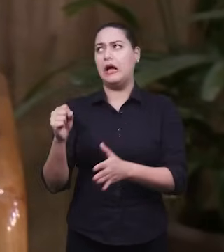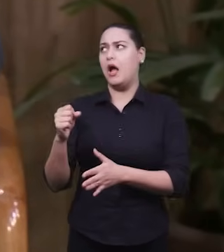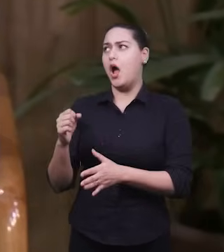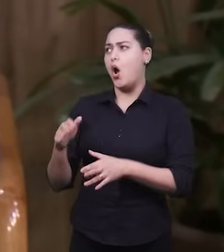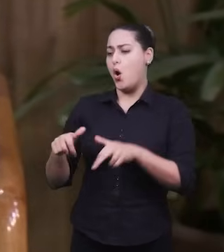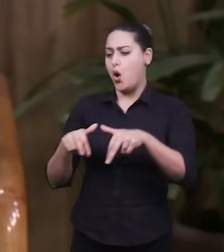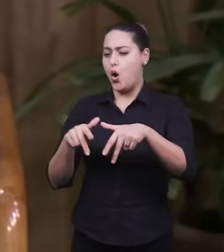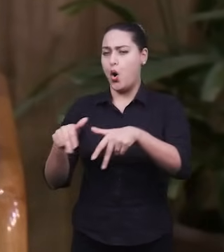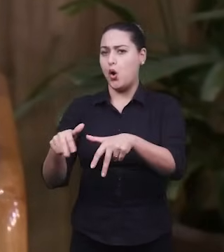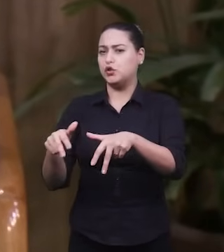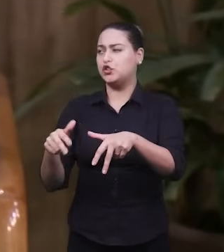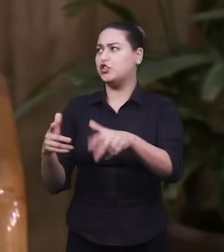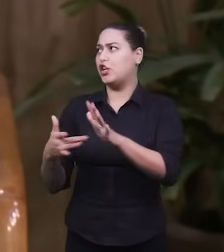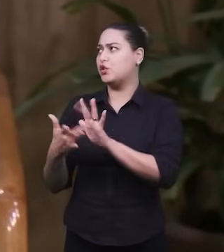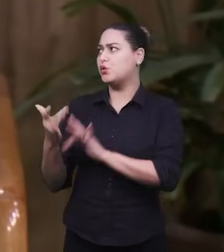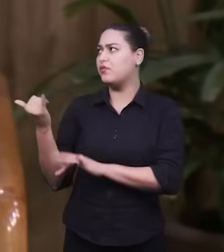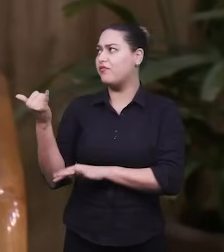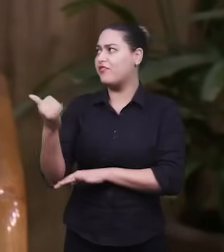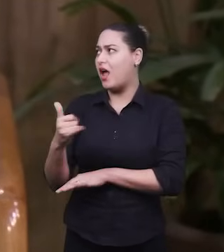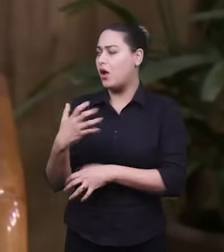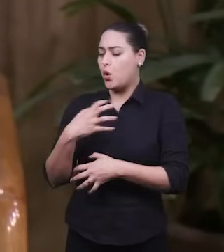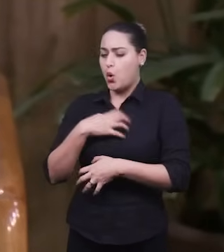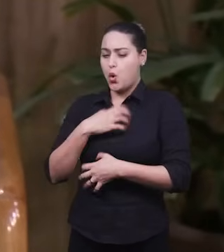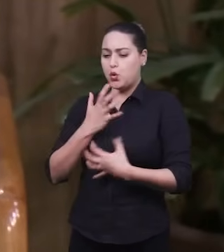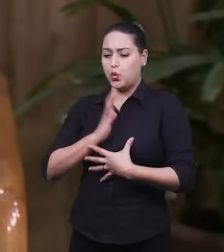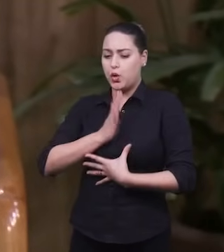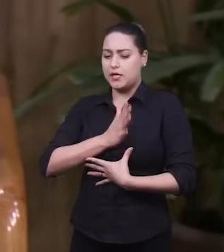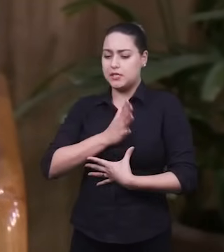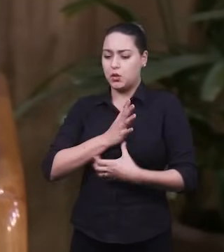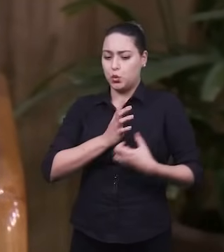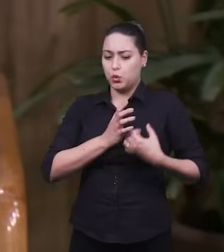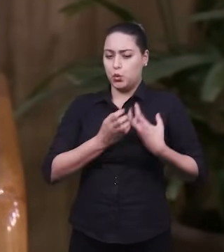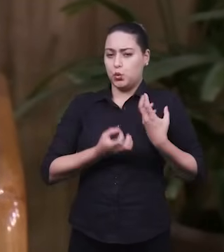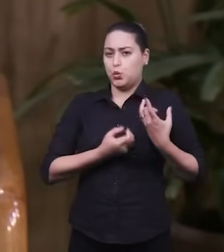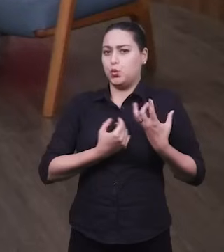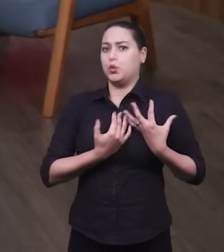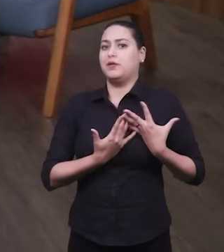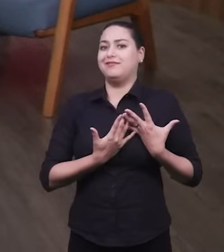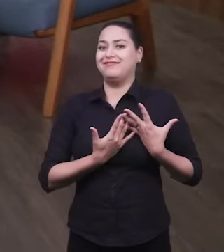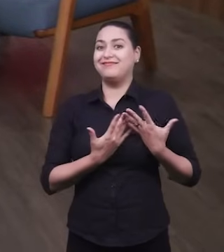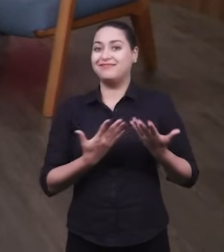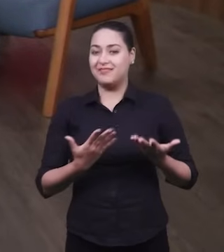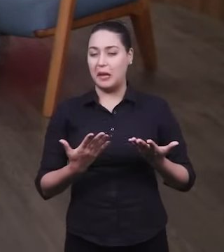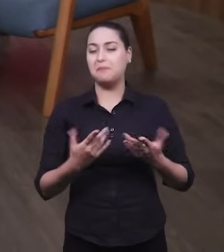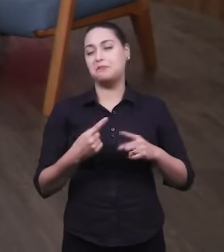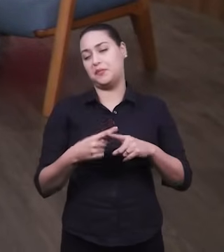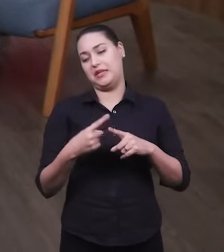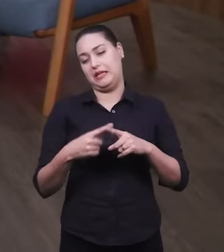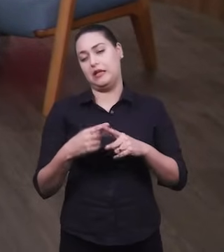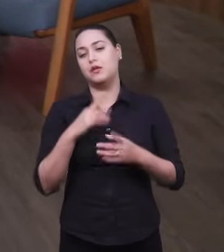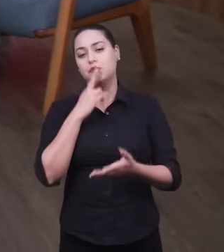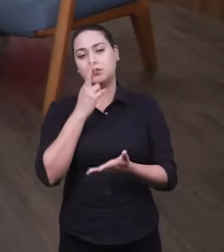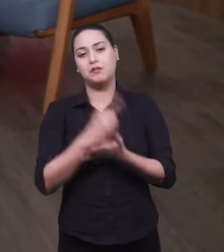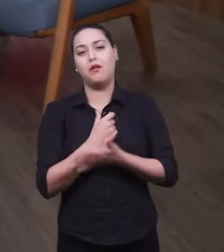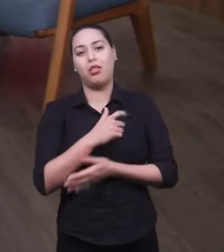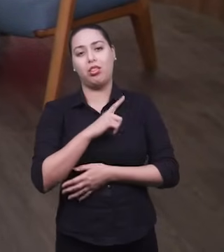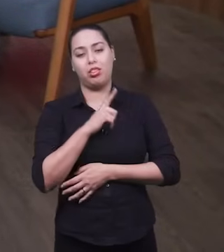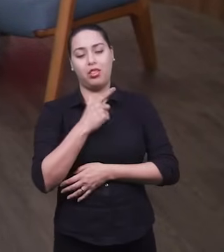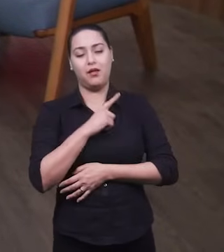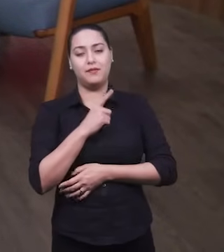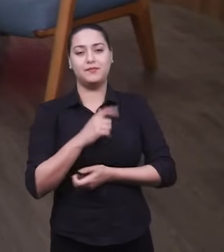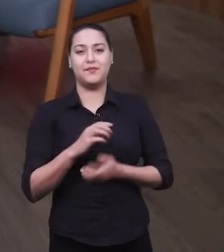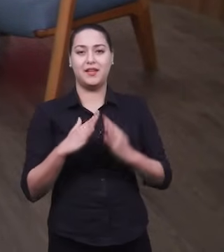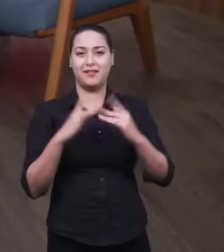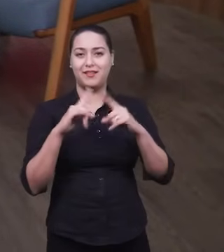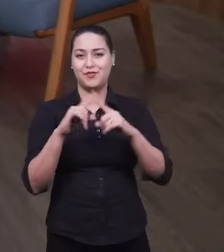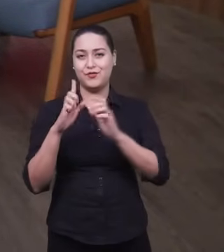revela. Há o conhecimento de Deus no culto. Essa vinha que está em flor é a igreja fiel. Eu quero só complementar o que você disse, que